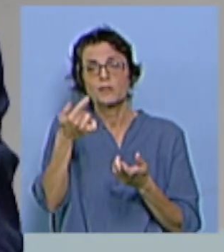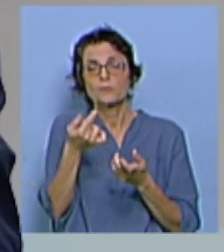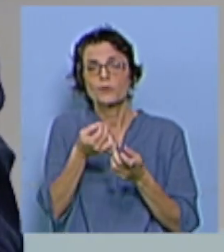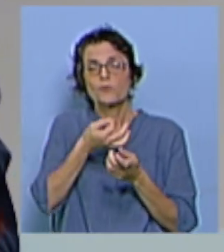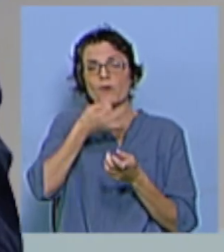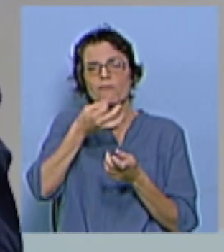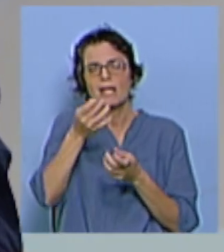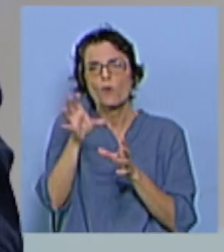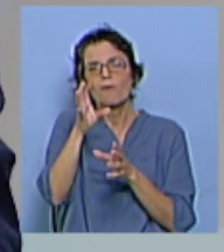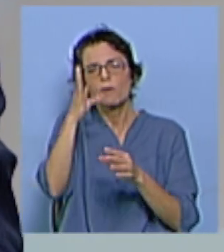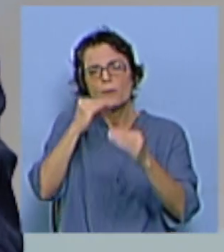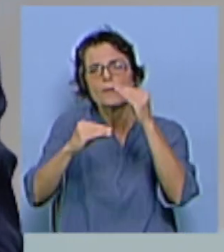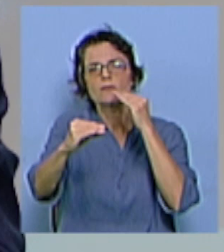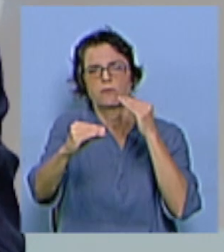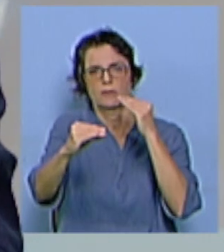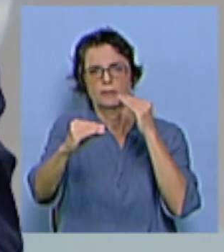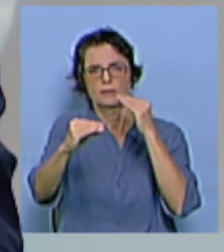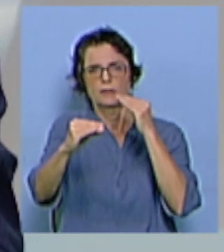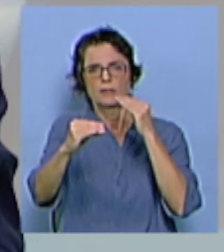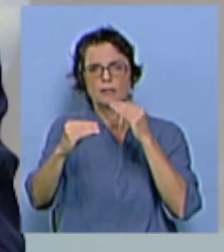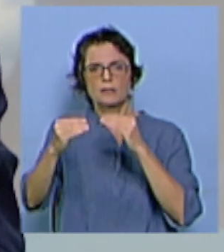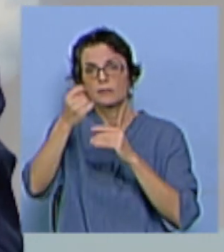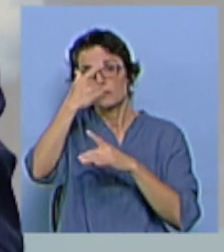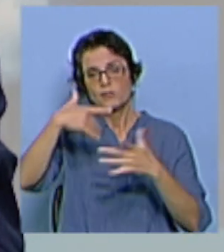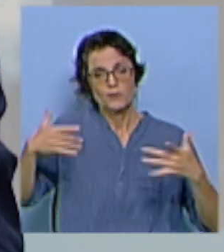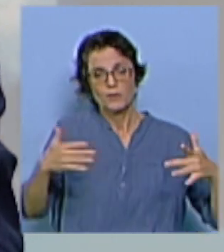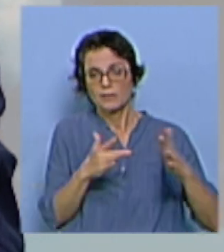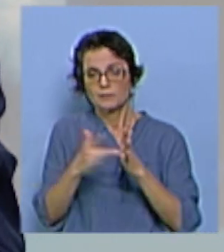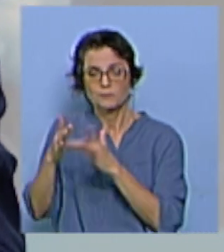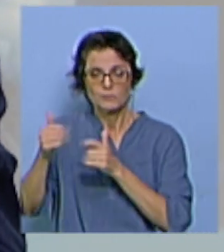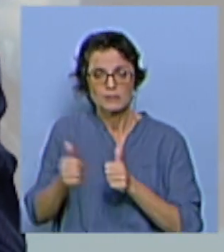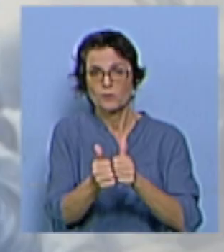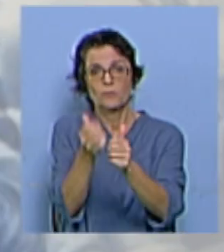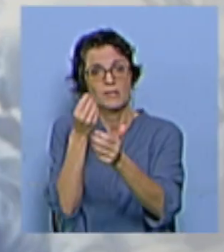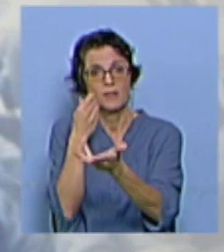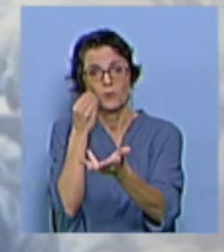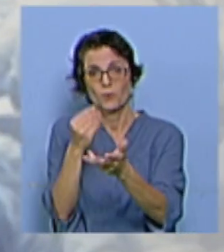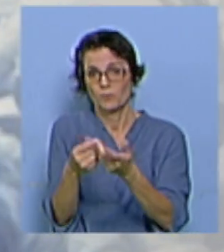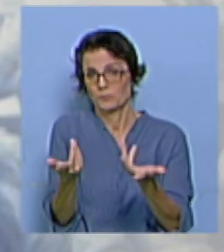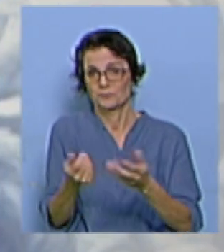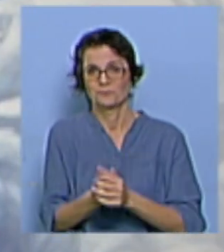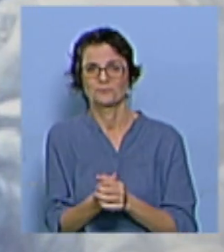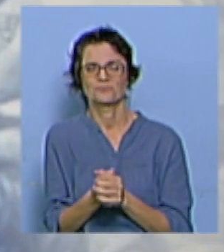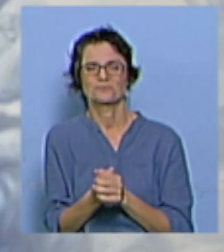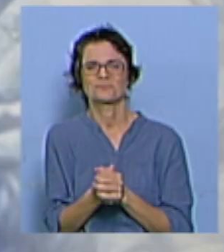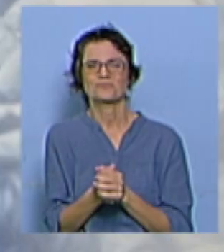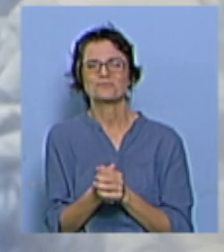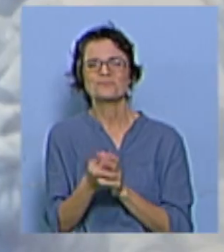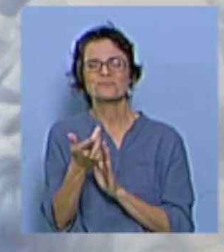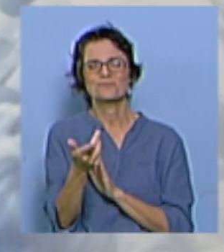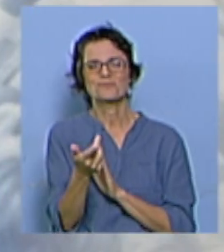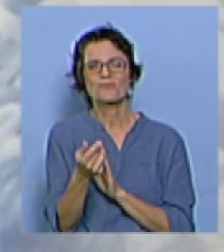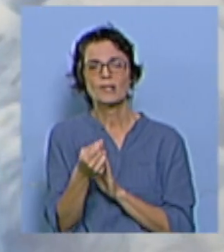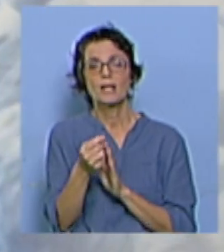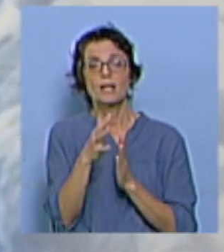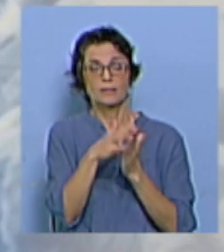da sua história, do caminho que queria fazer com elas, do Pai. Padre Hugo, pedia-lhe uma análise agora ao texto da primeira leitura, que é